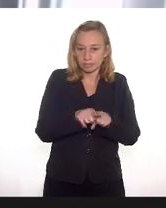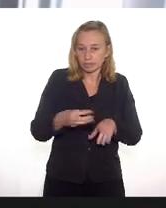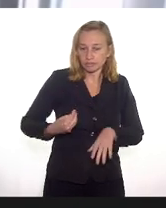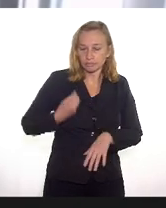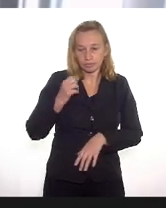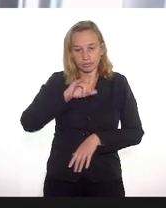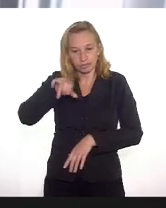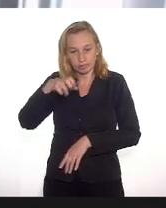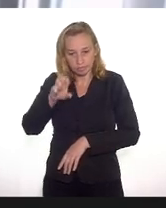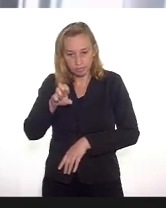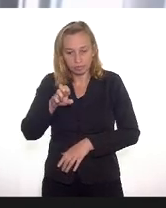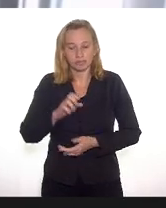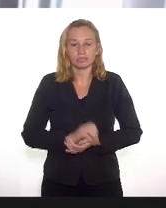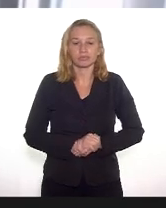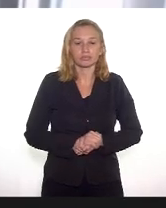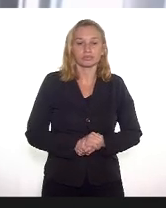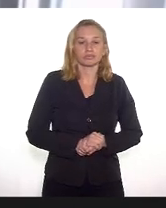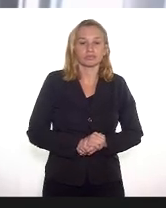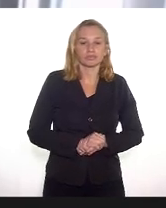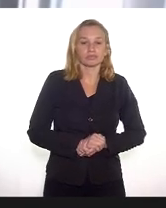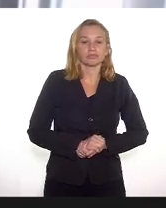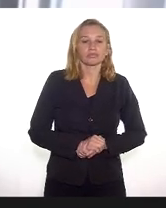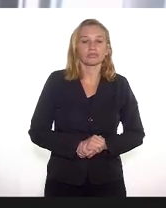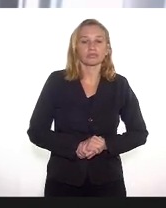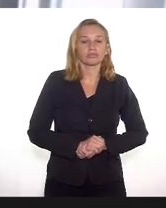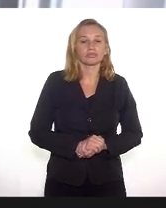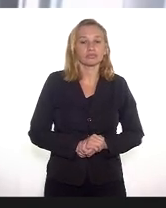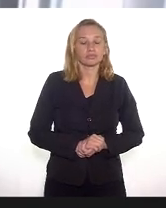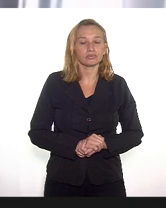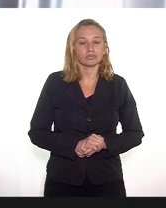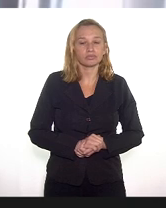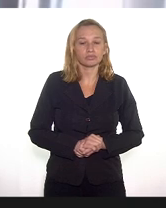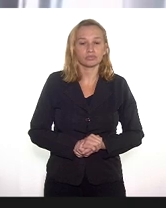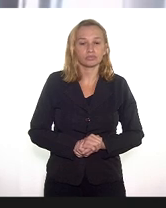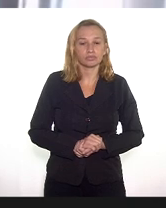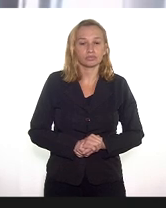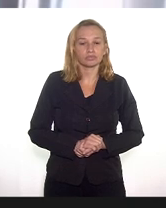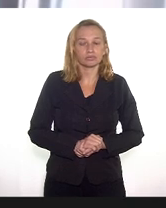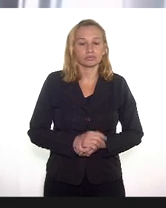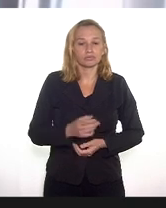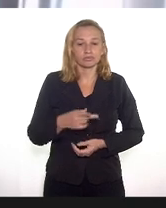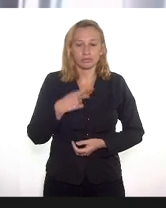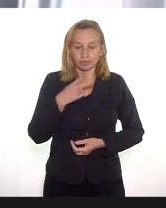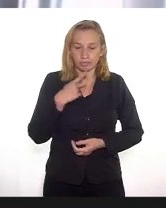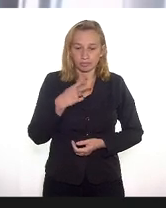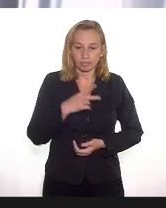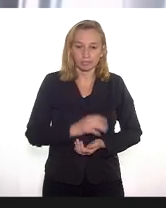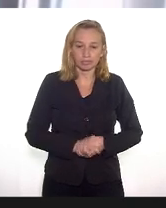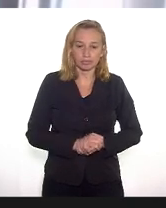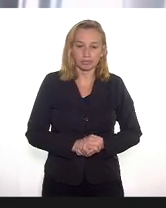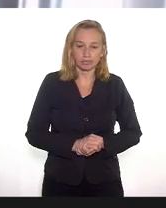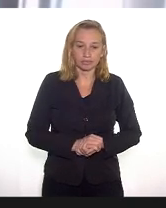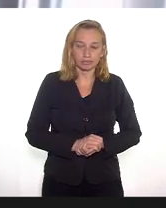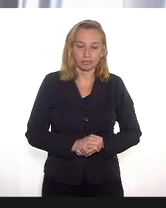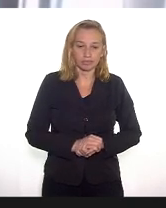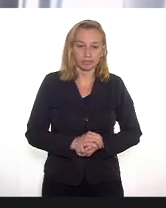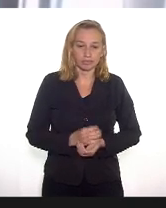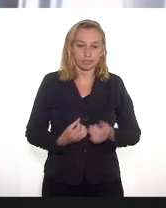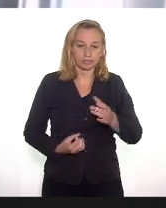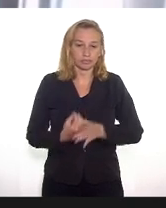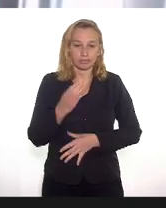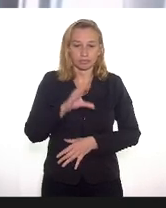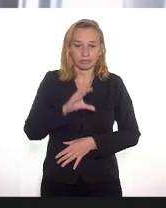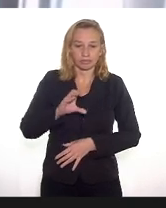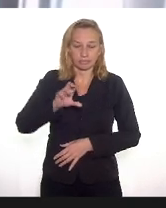UERJ através do seu pró-reitor de graduação. Vamos devolver a palavra à Fundação